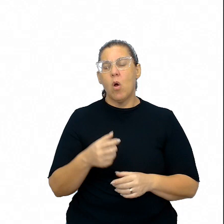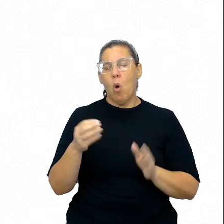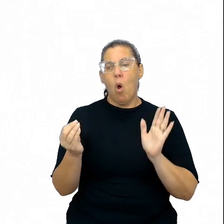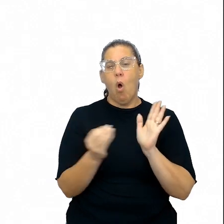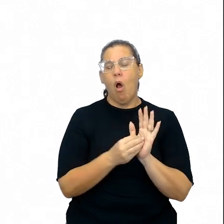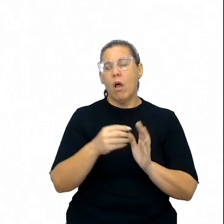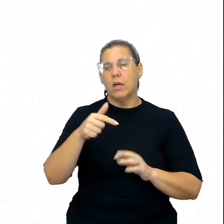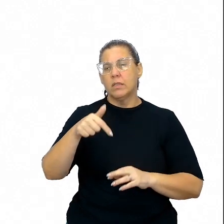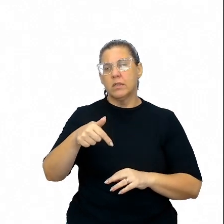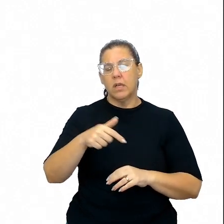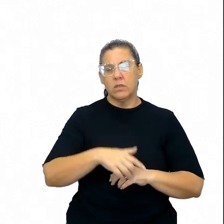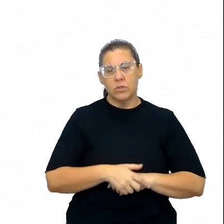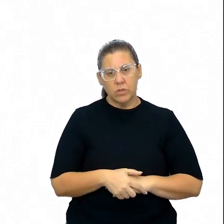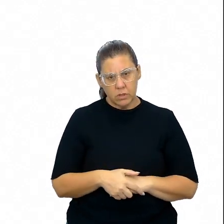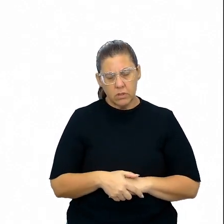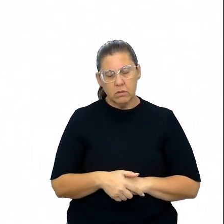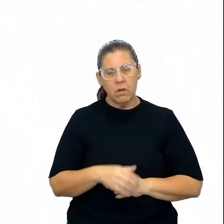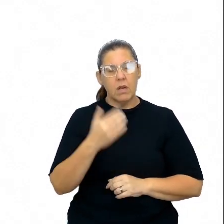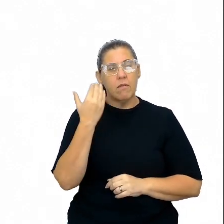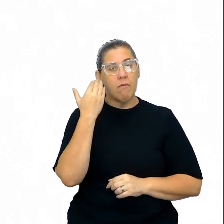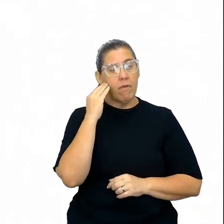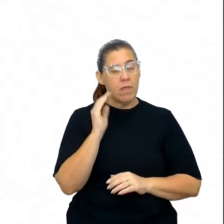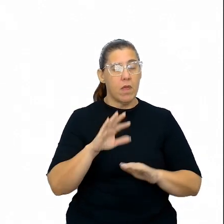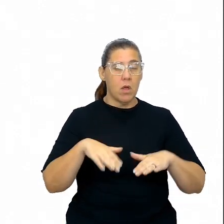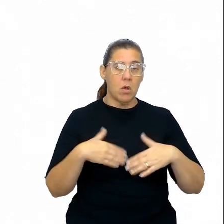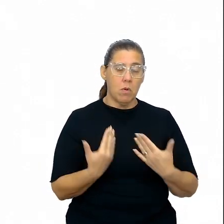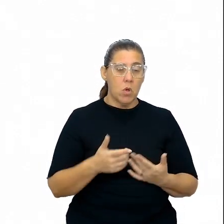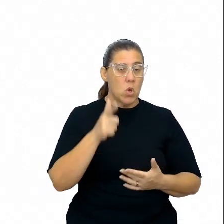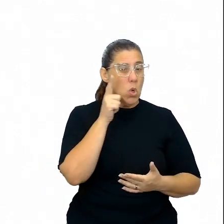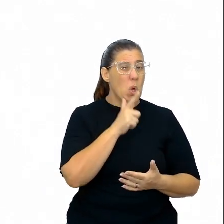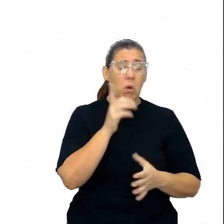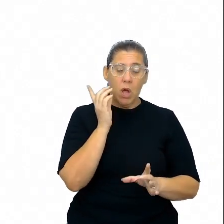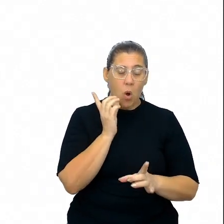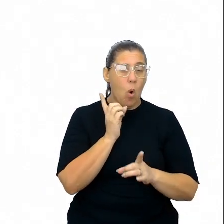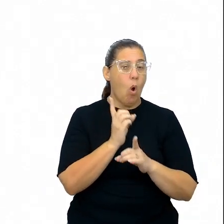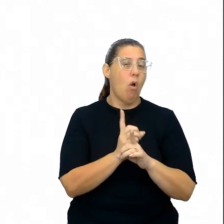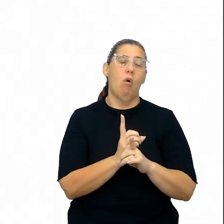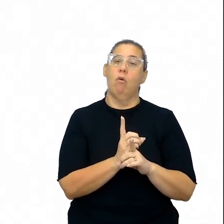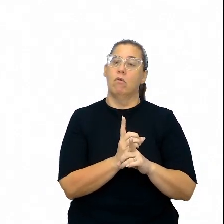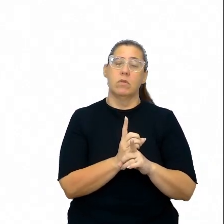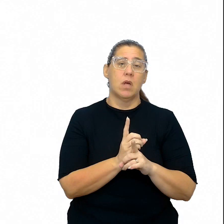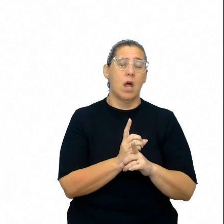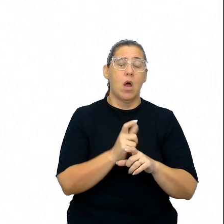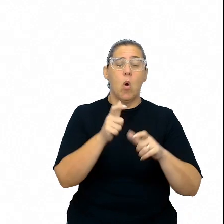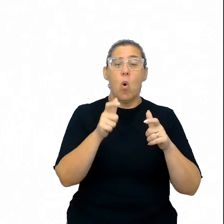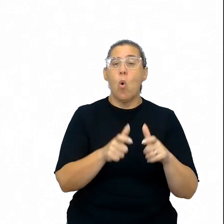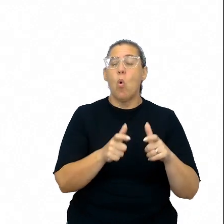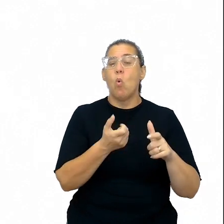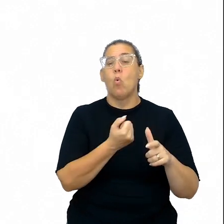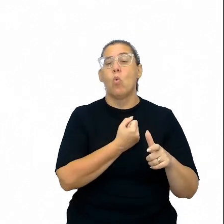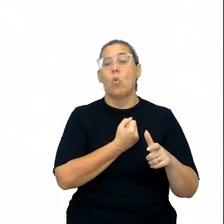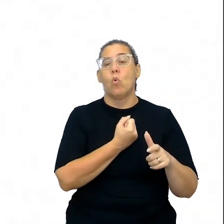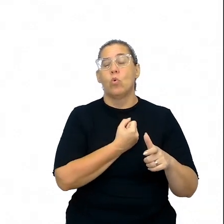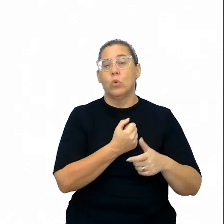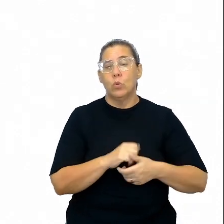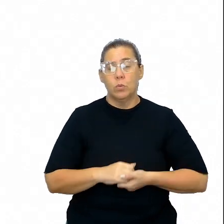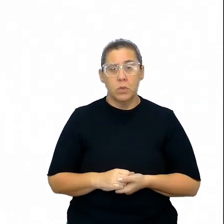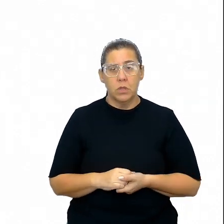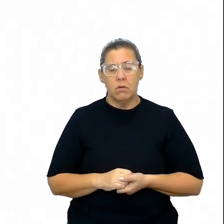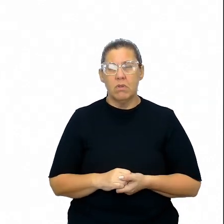7? Porque ele vai entender que quando ele tem lá, ele não consegue localizar aonde está esse número. Ele não